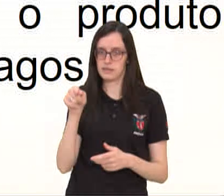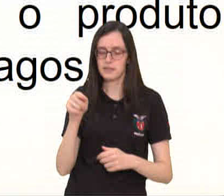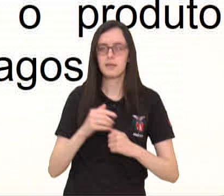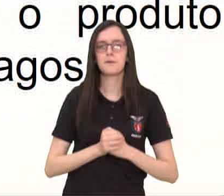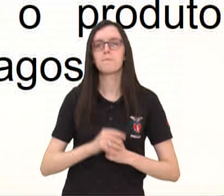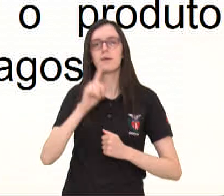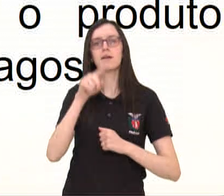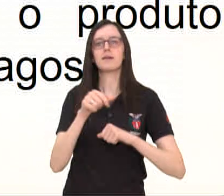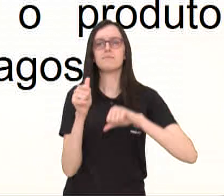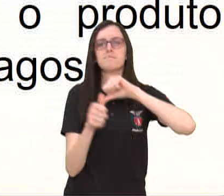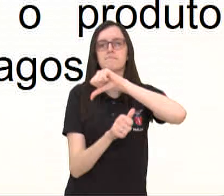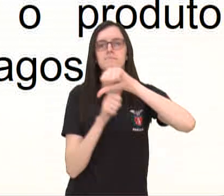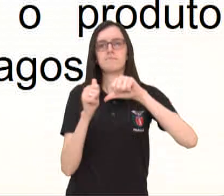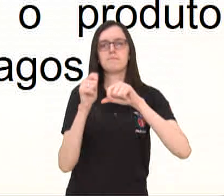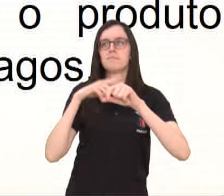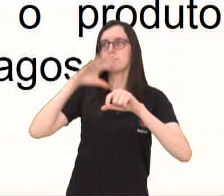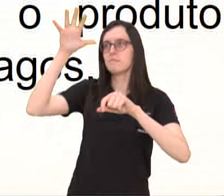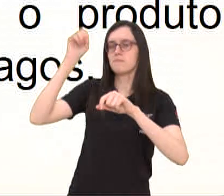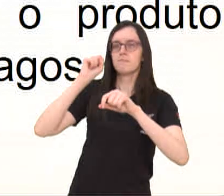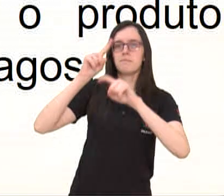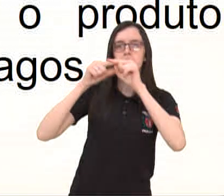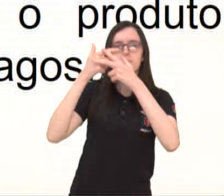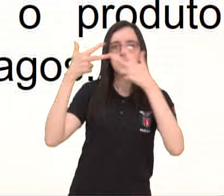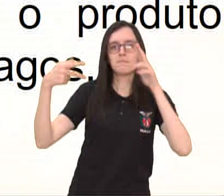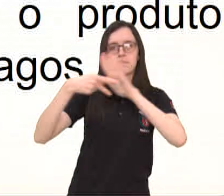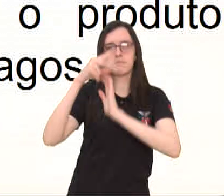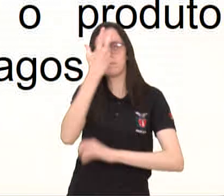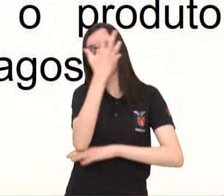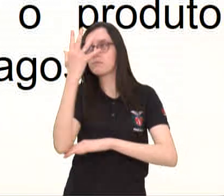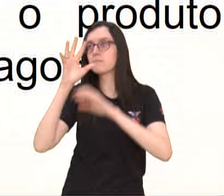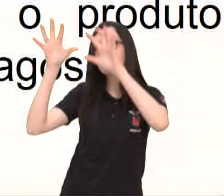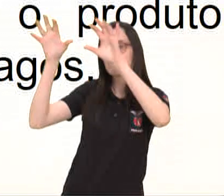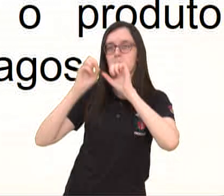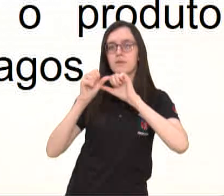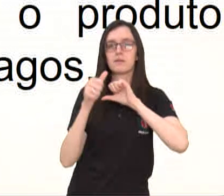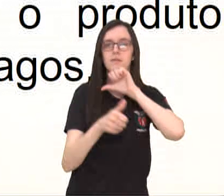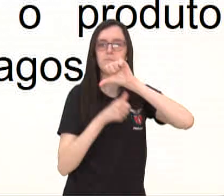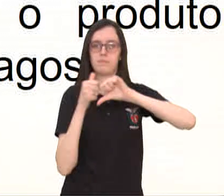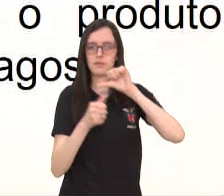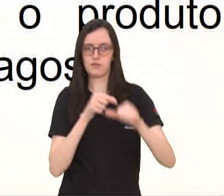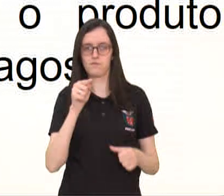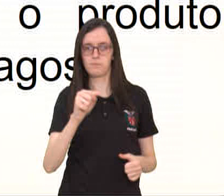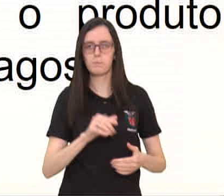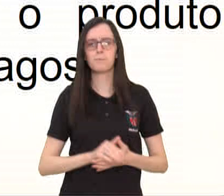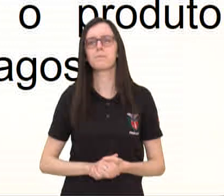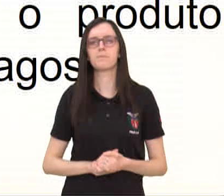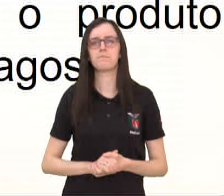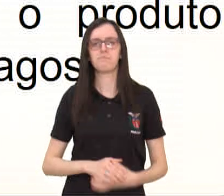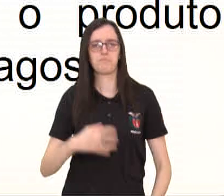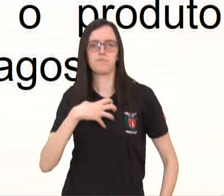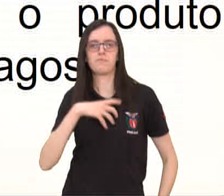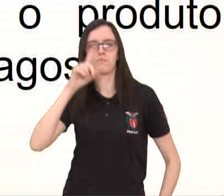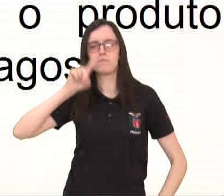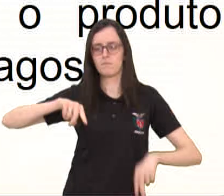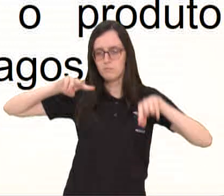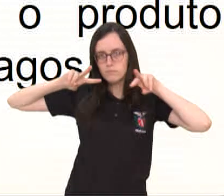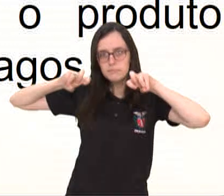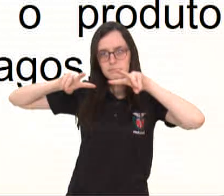A transformação daquela matéria-prima, como nós havíamos dito. O mecanismo da